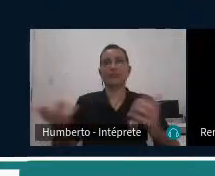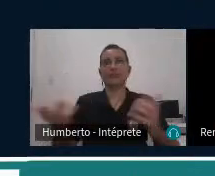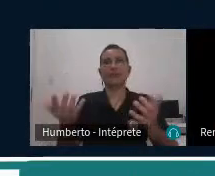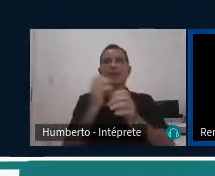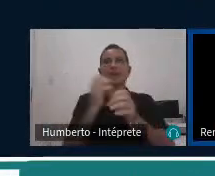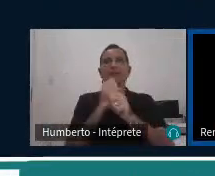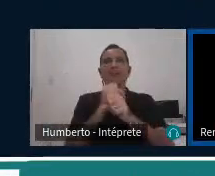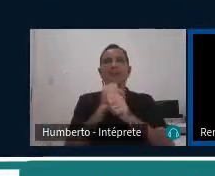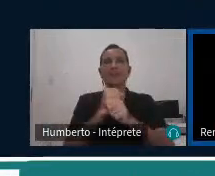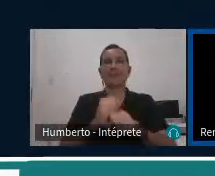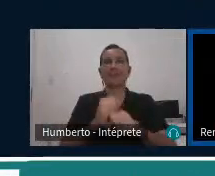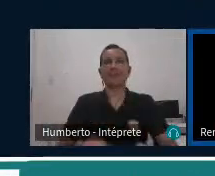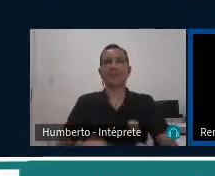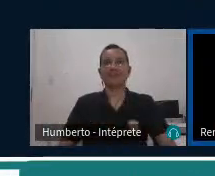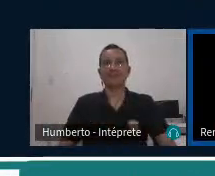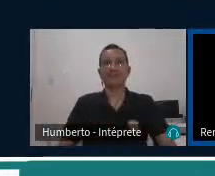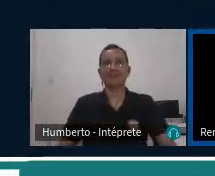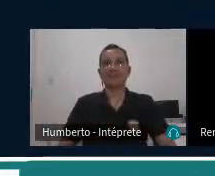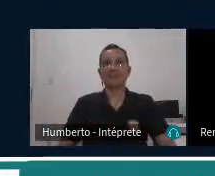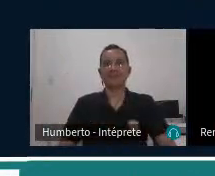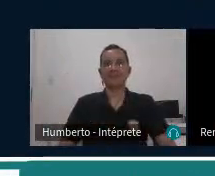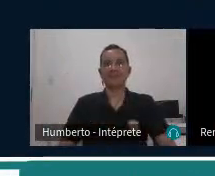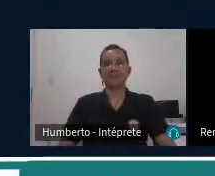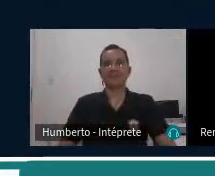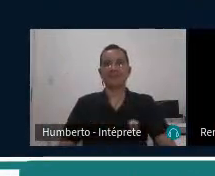Fazer a continha junto com você, né?